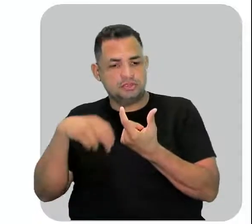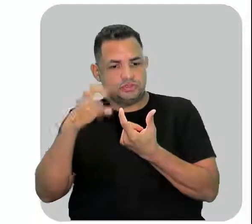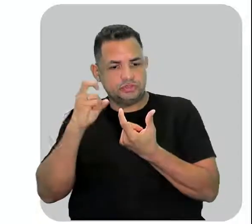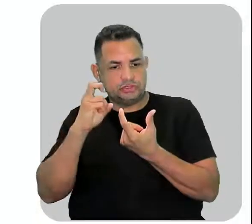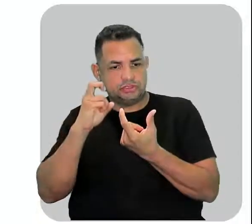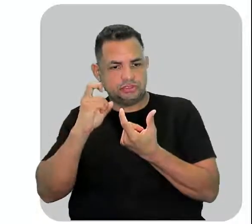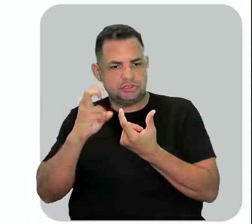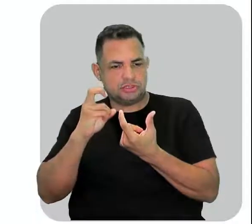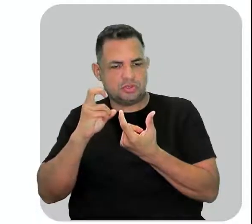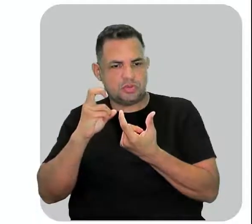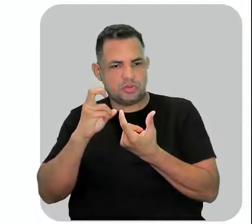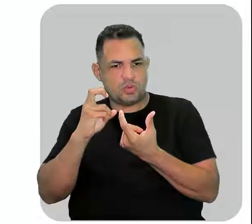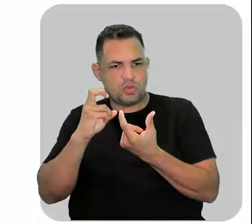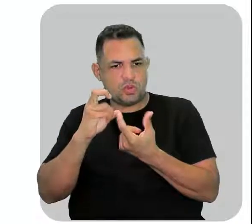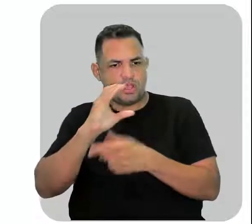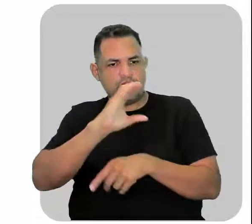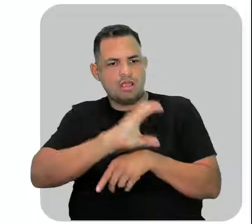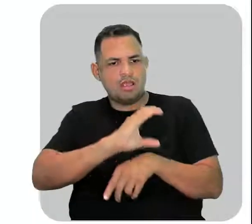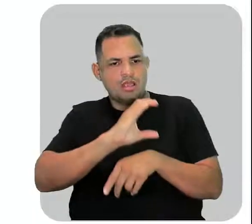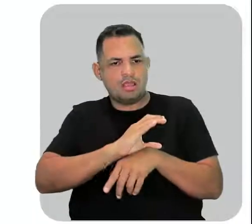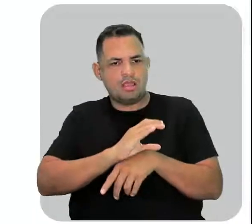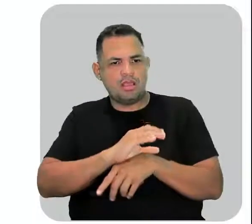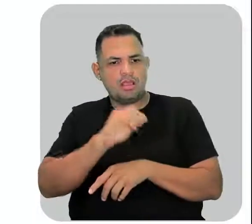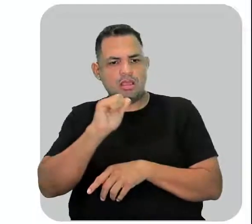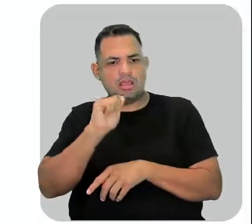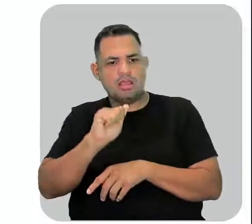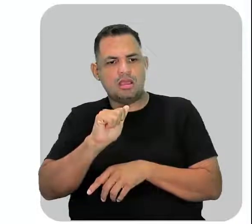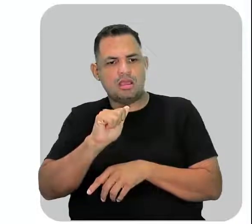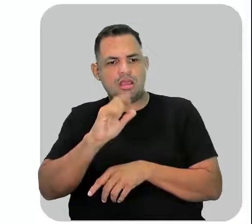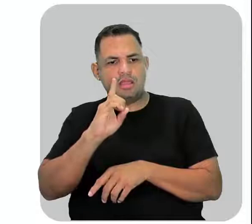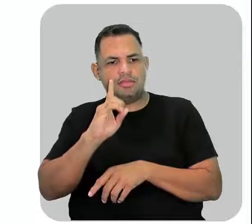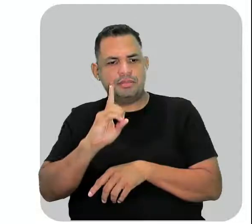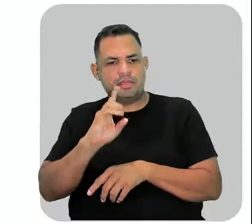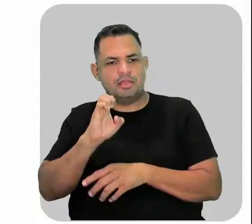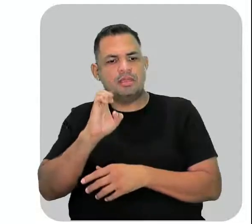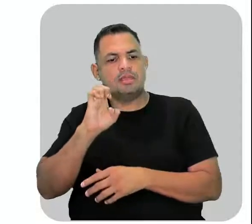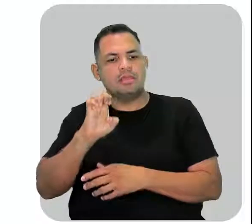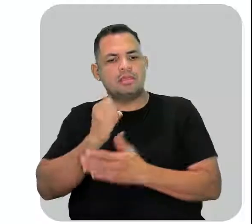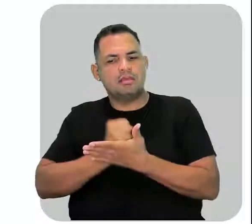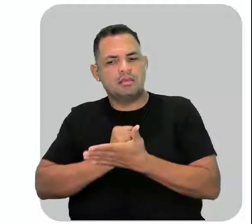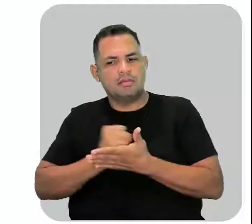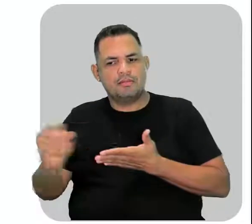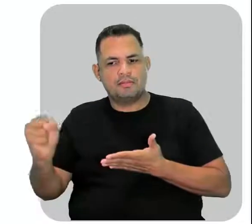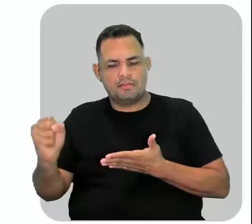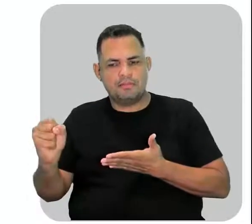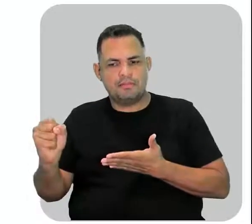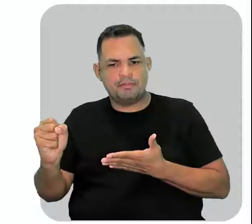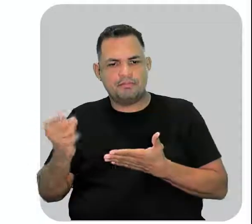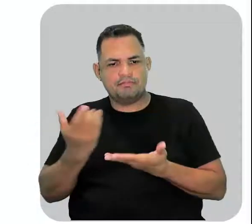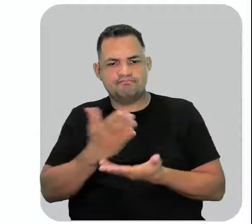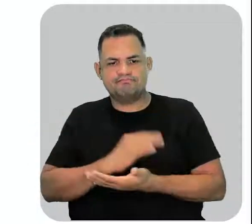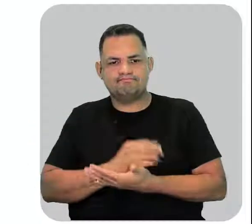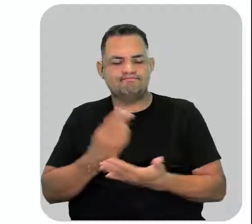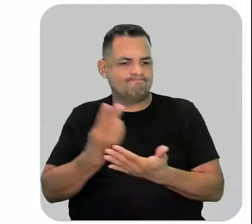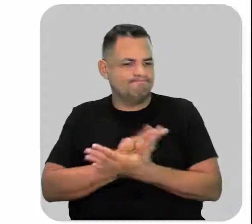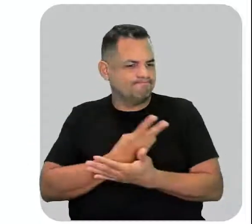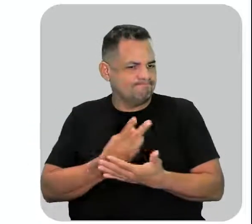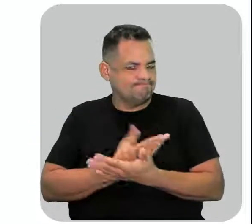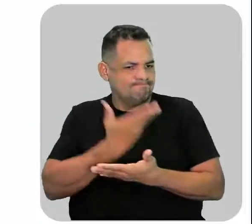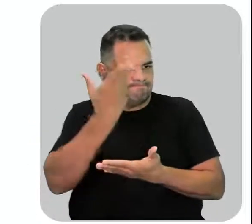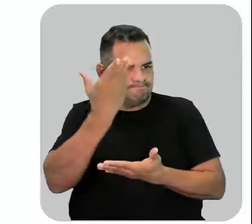A, letra D e a letra E, de cara, estão fora de